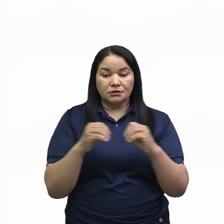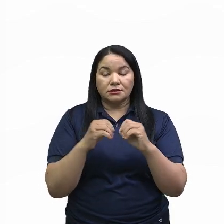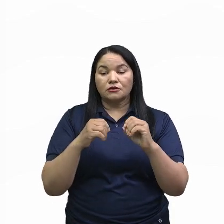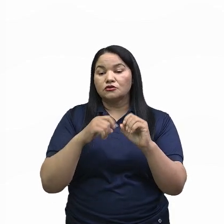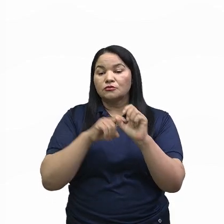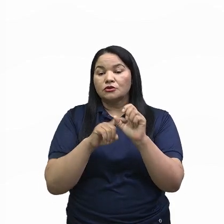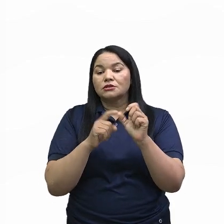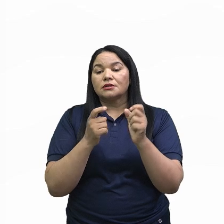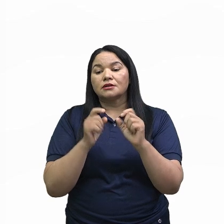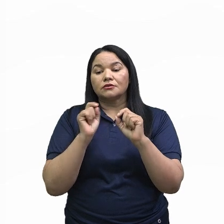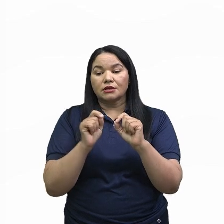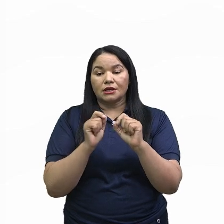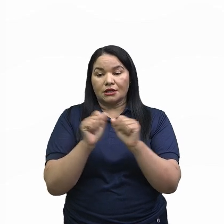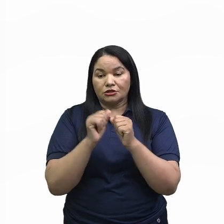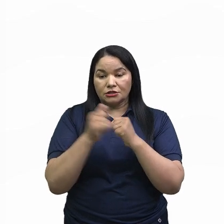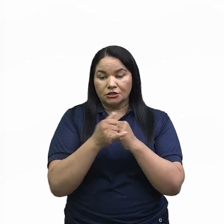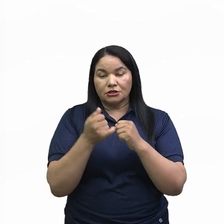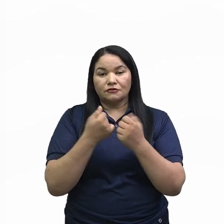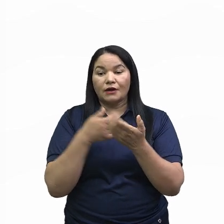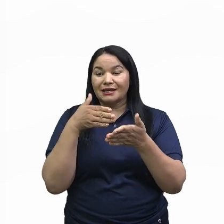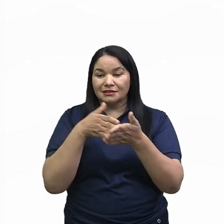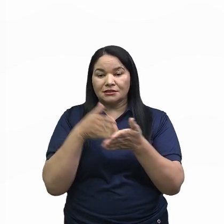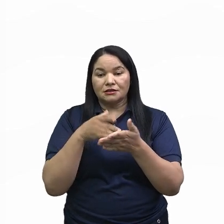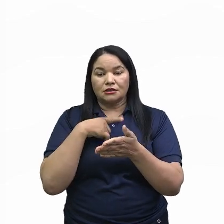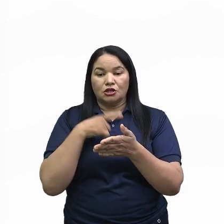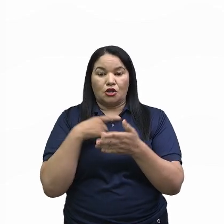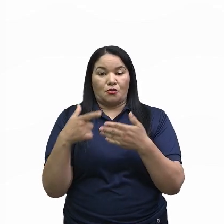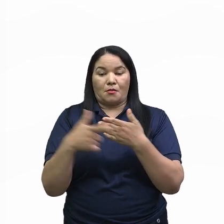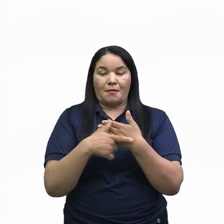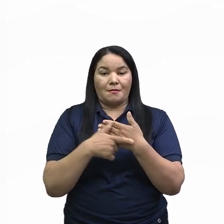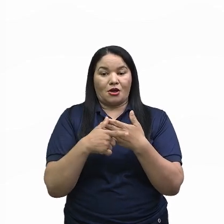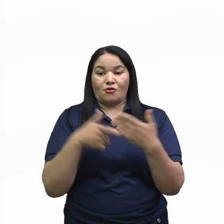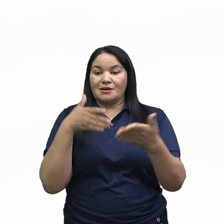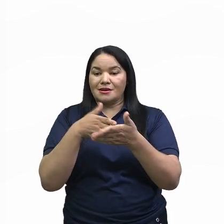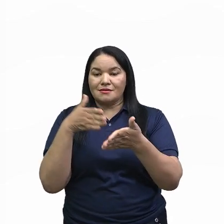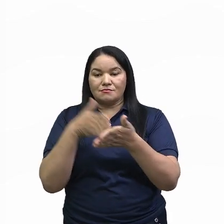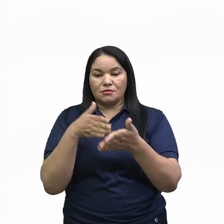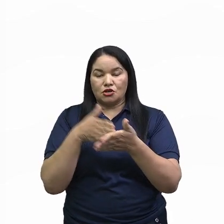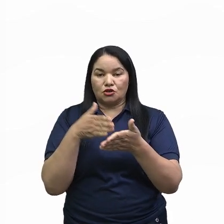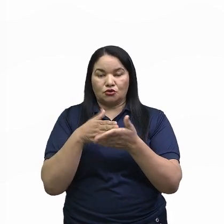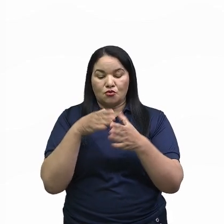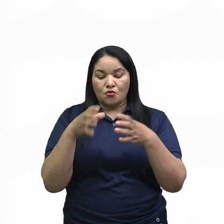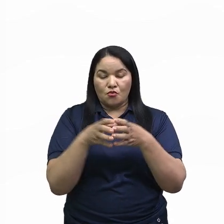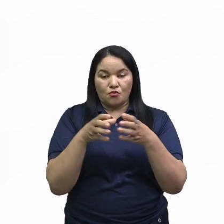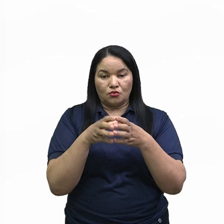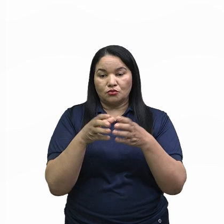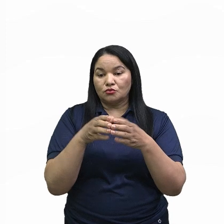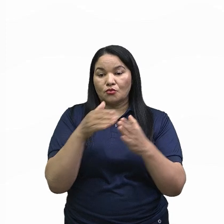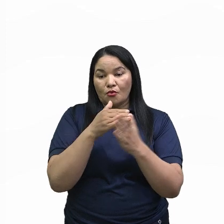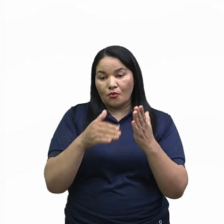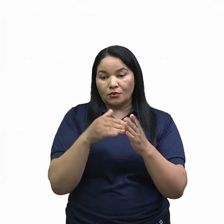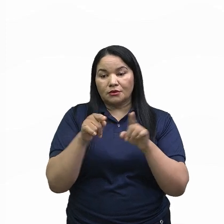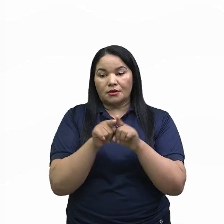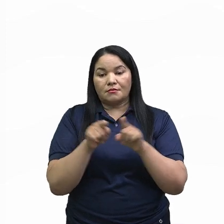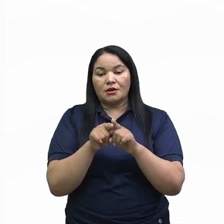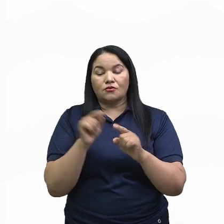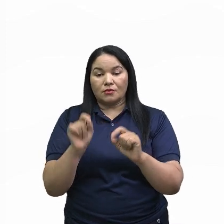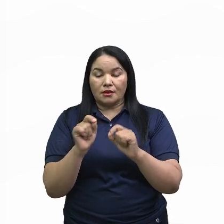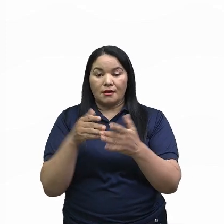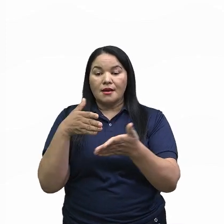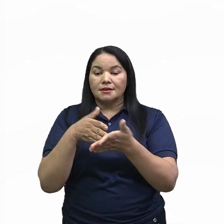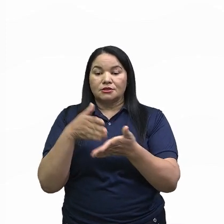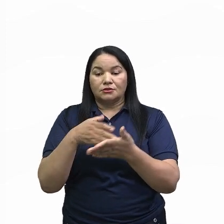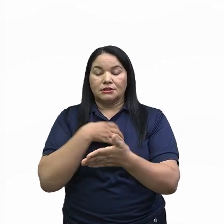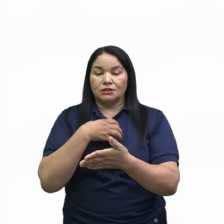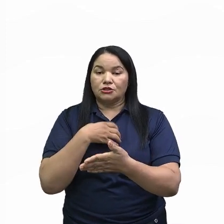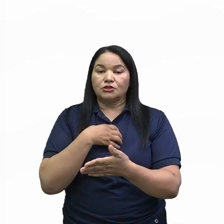adjetivas restritivas têm o papel de limitar a parte de um conjunto, restringindo o